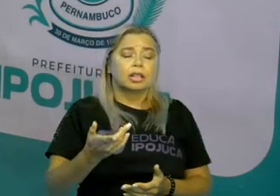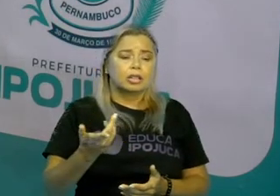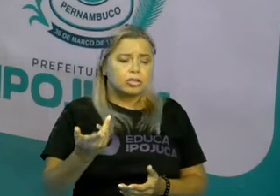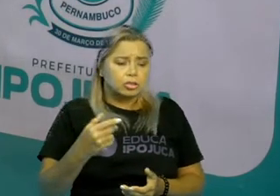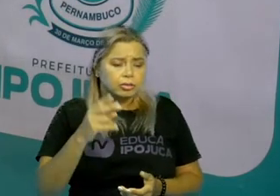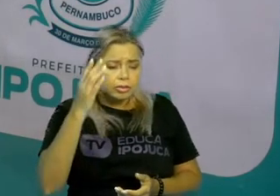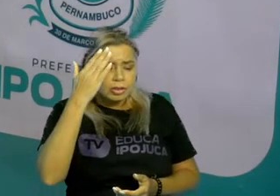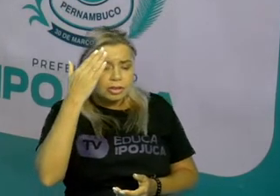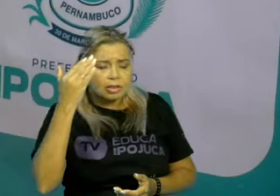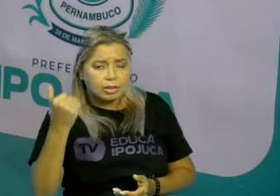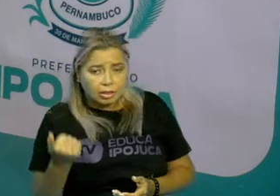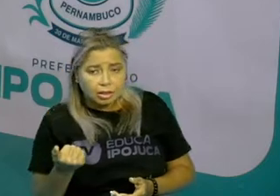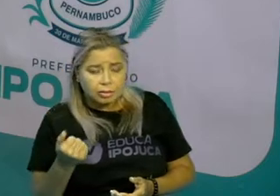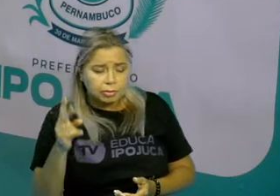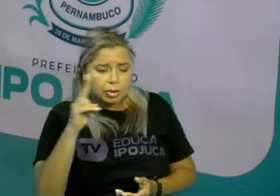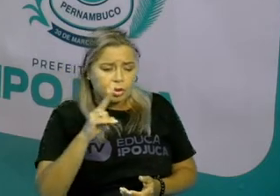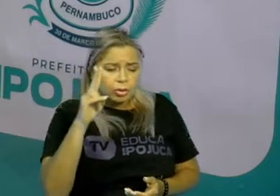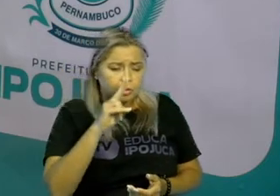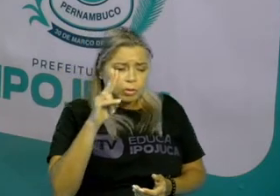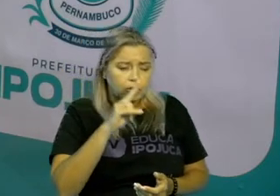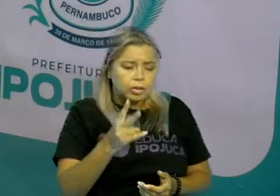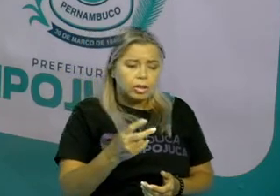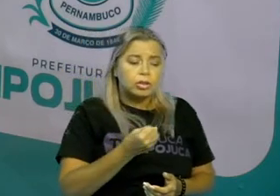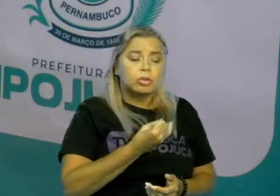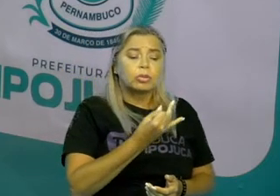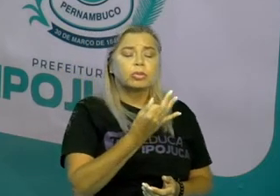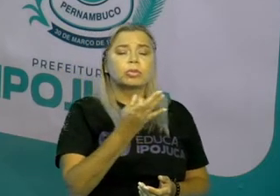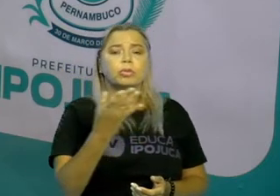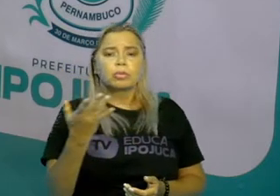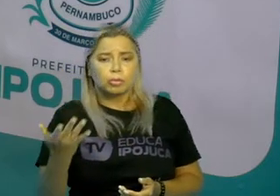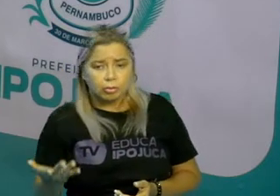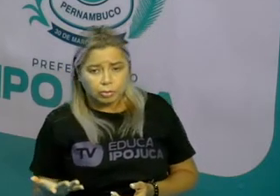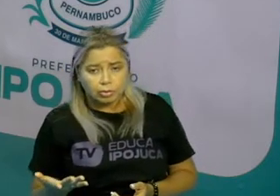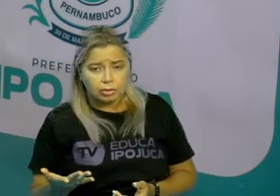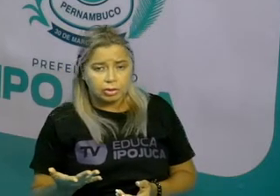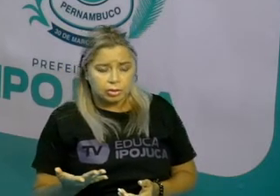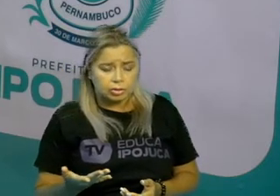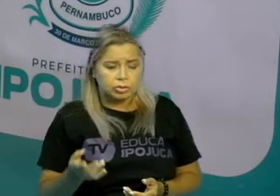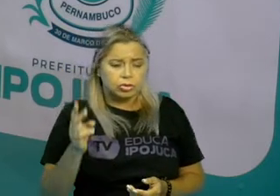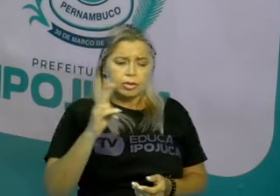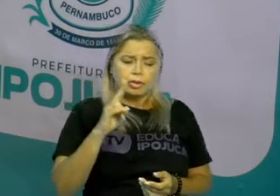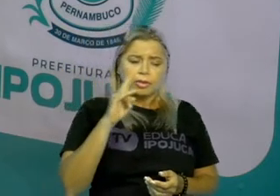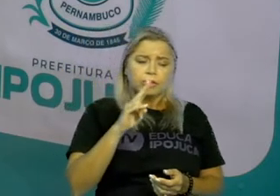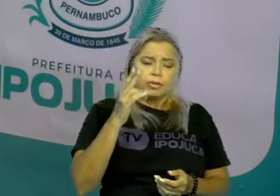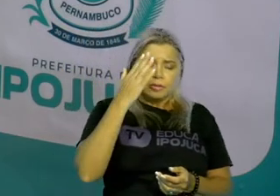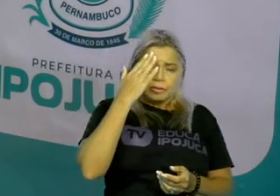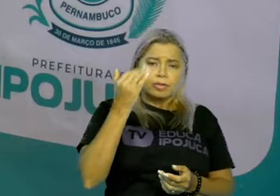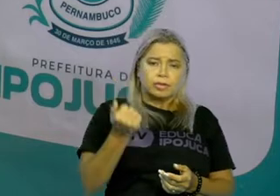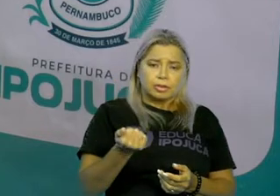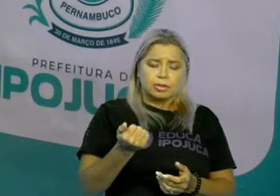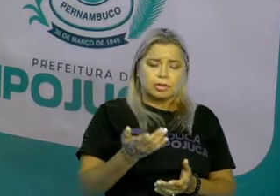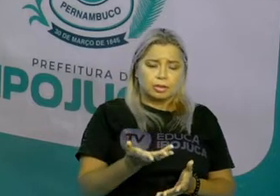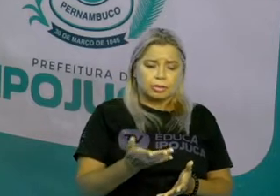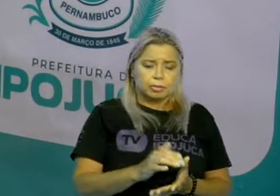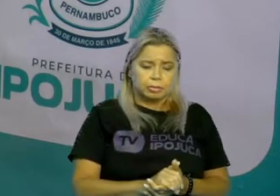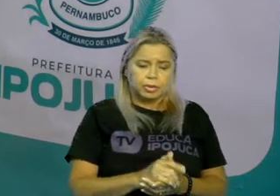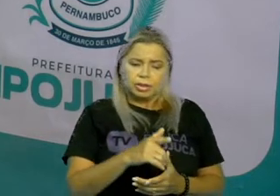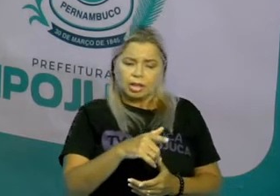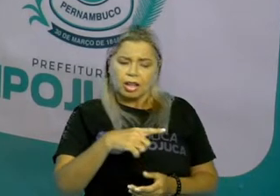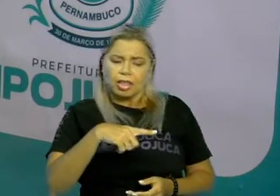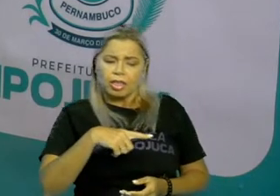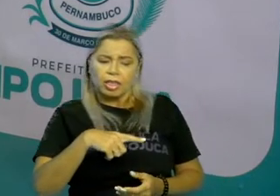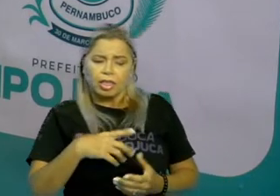cálculo aproximado a partir do que a gente visualiza, visualizando, a gente vai ter um cálculo aproximado do que poderia